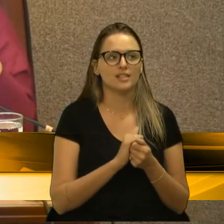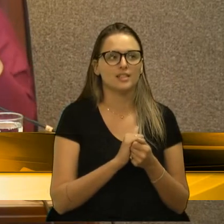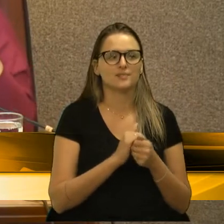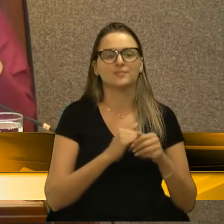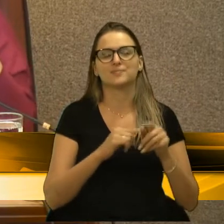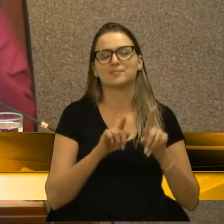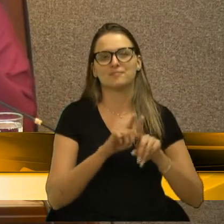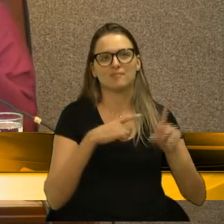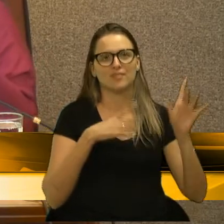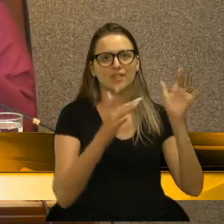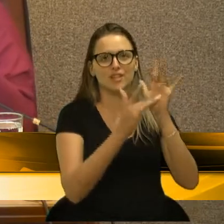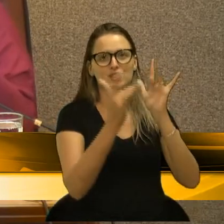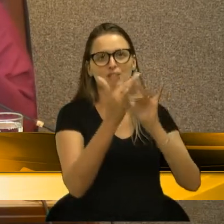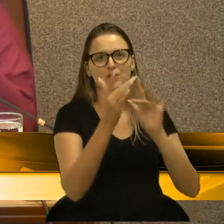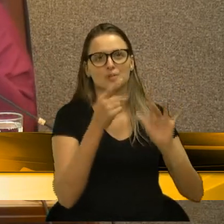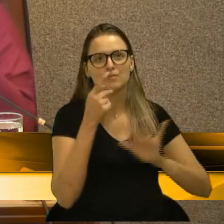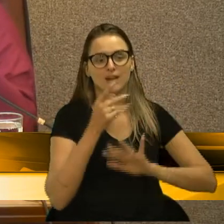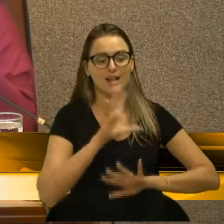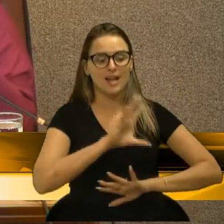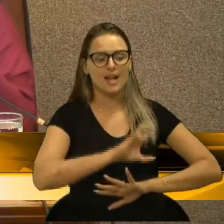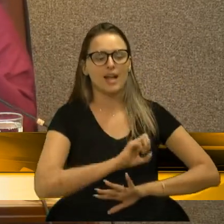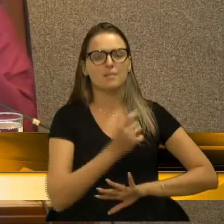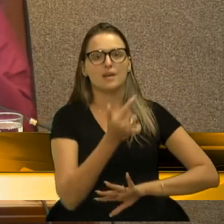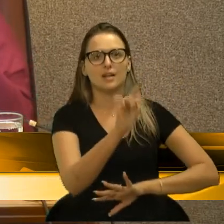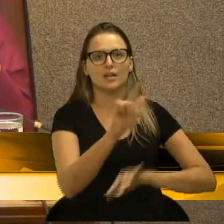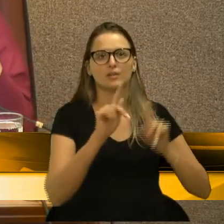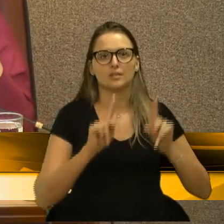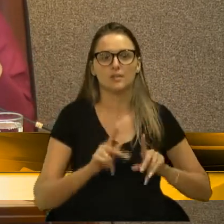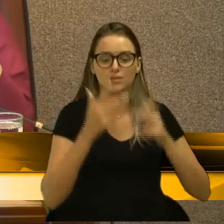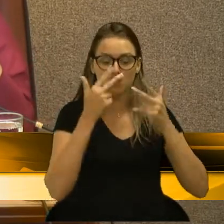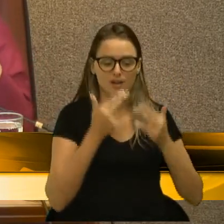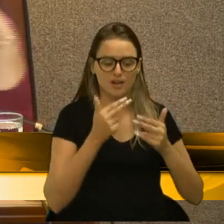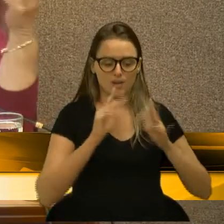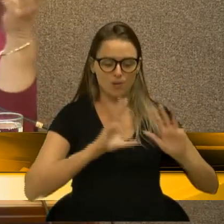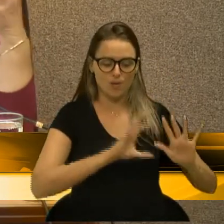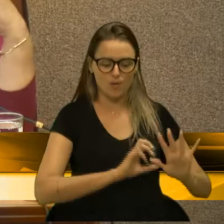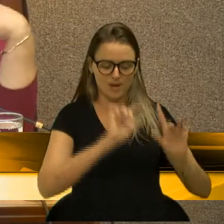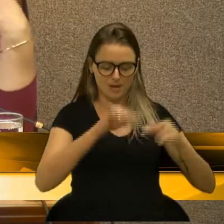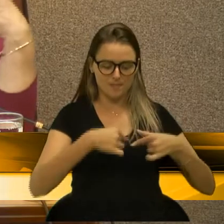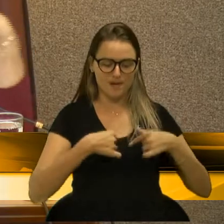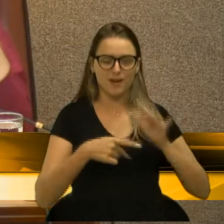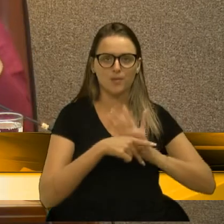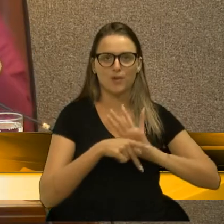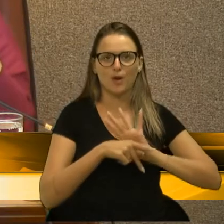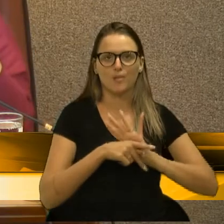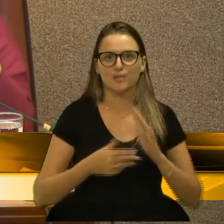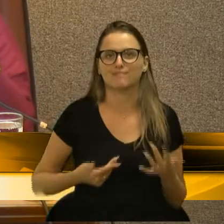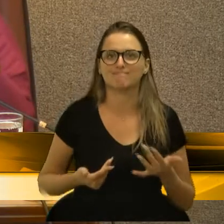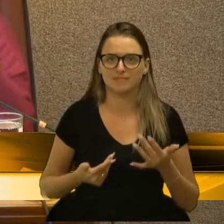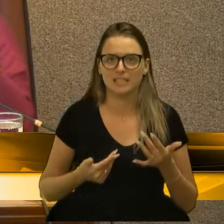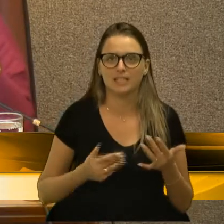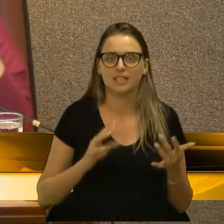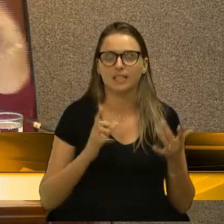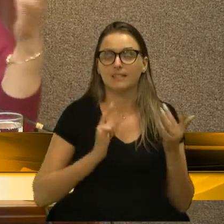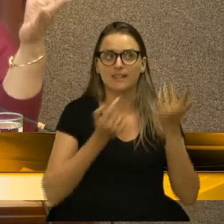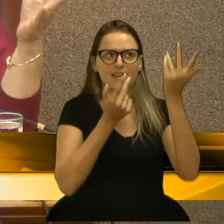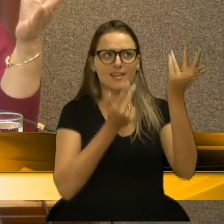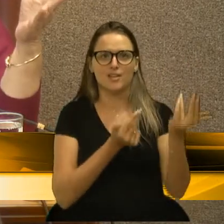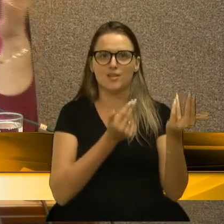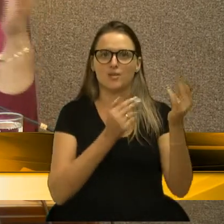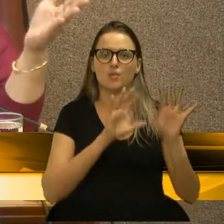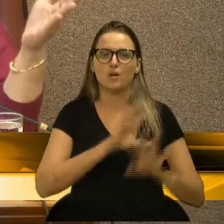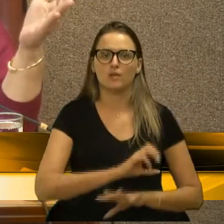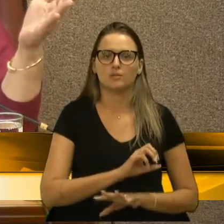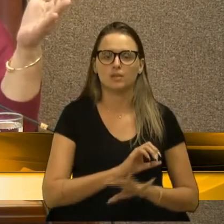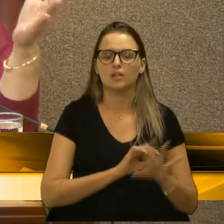E Jesus diz, amar o próximo como a ti mesmo. Amar a Deus e o próximo como a ti mesmo. E aí que ele pergunta